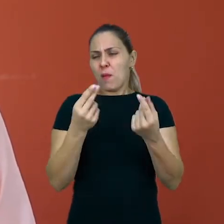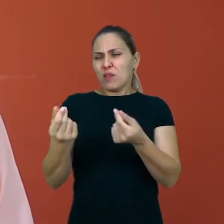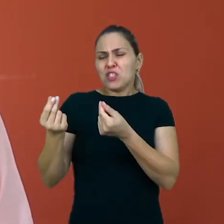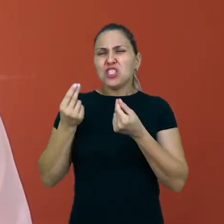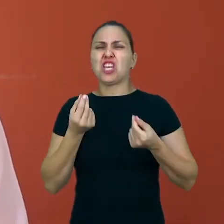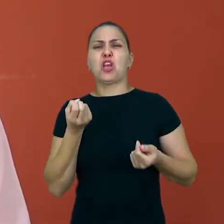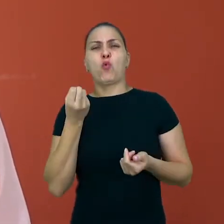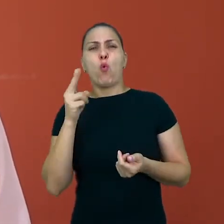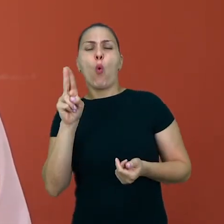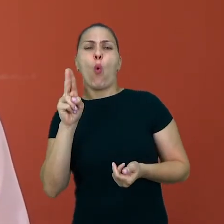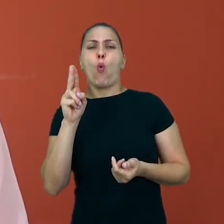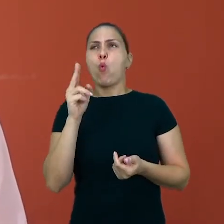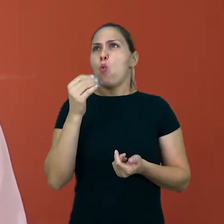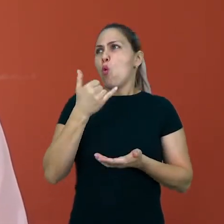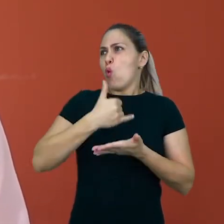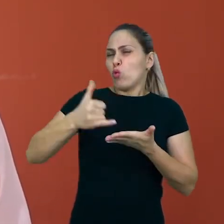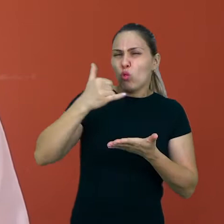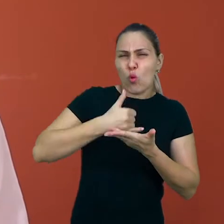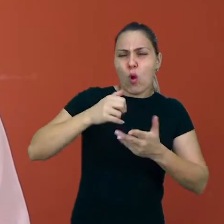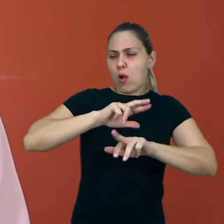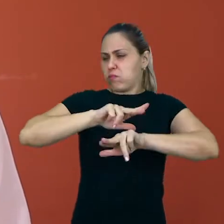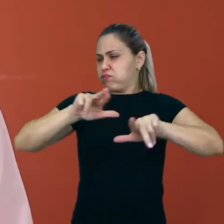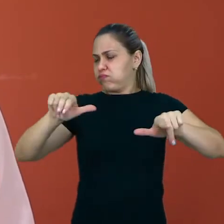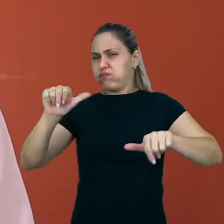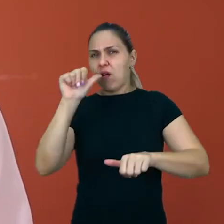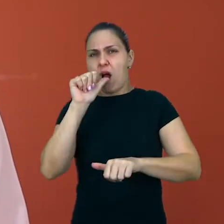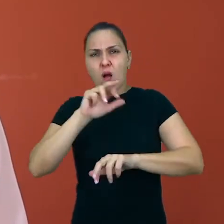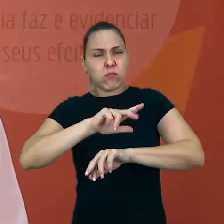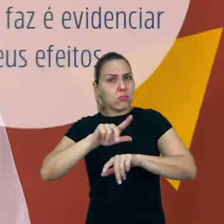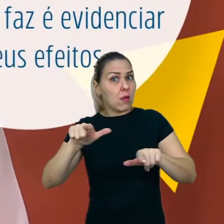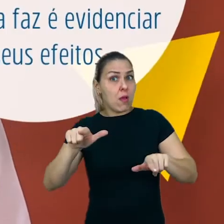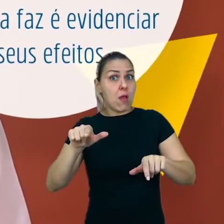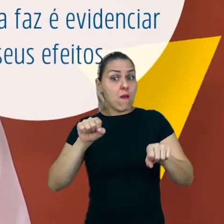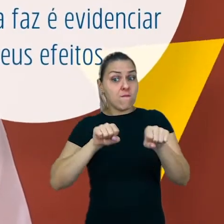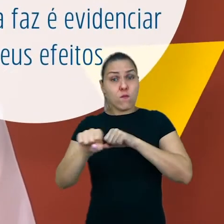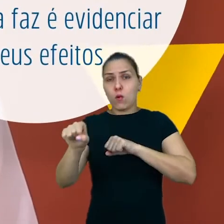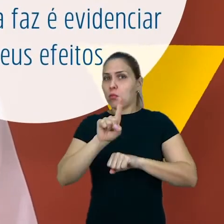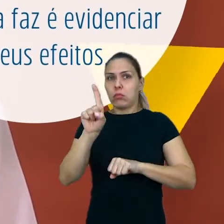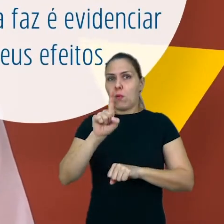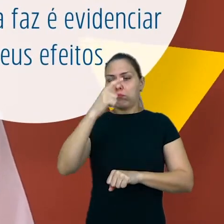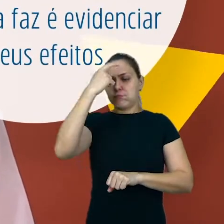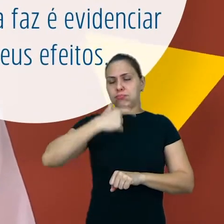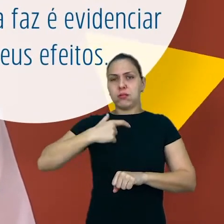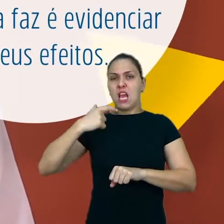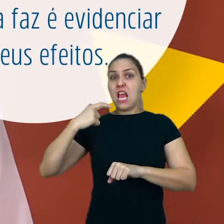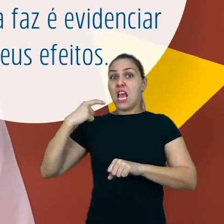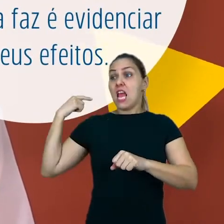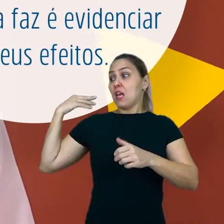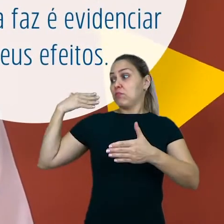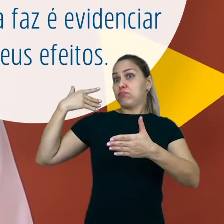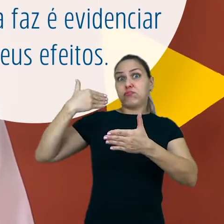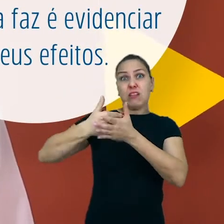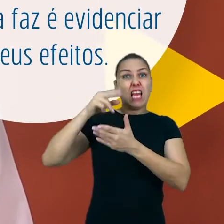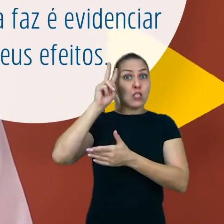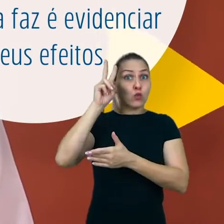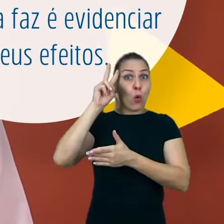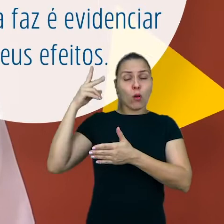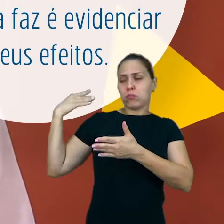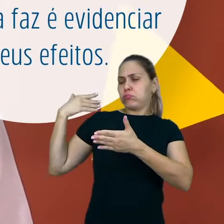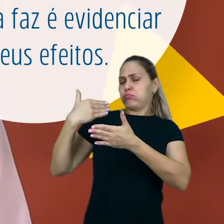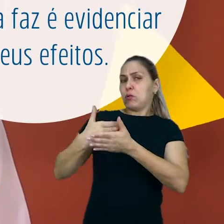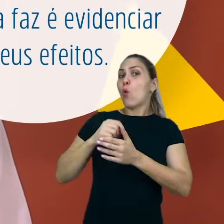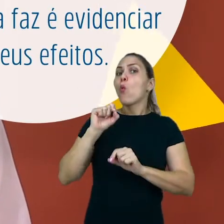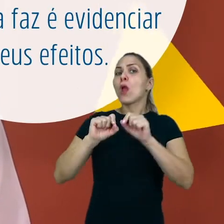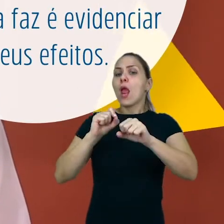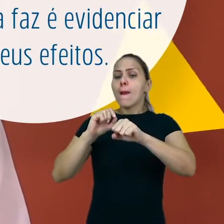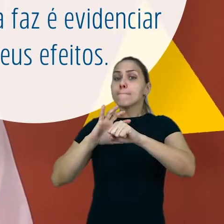os problemas financeiros ou o uso de substâncias que causam a violência. A violência é um fenômeno histórico e complexo, e o